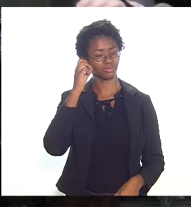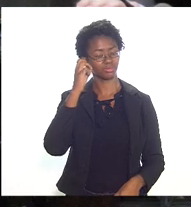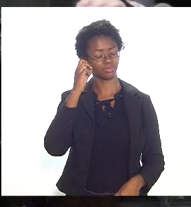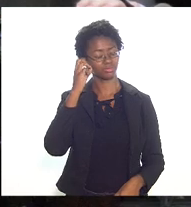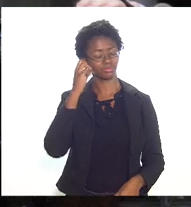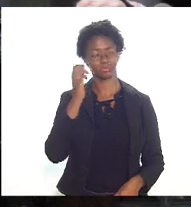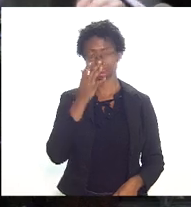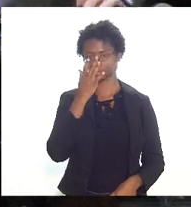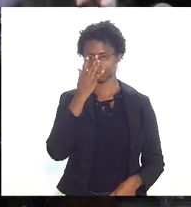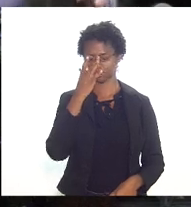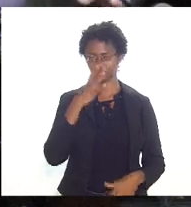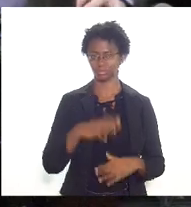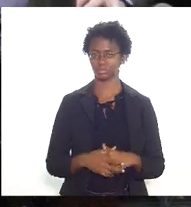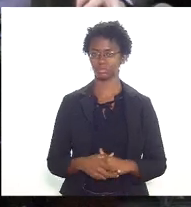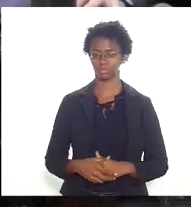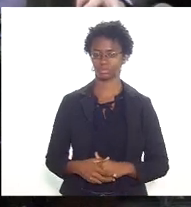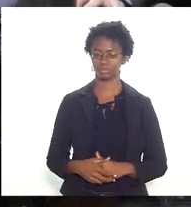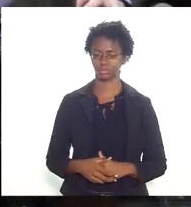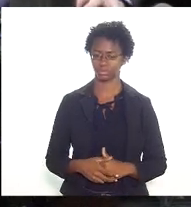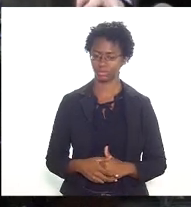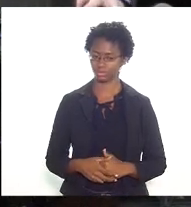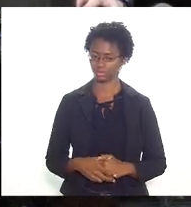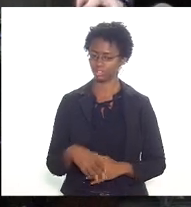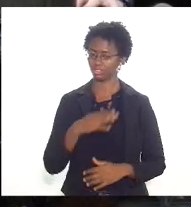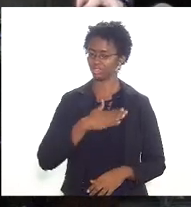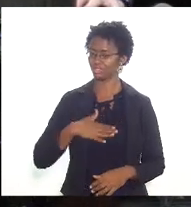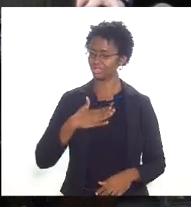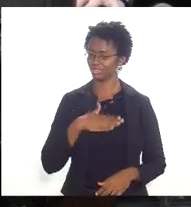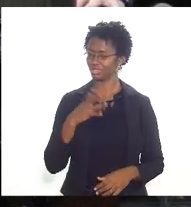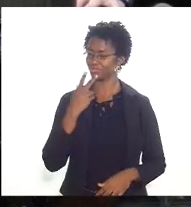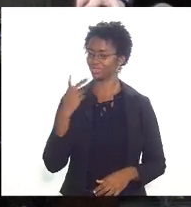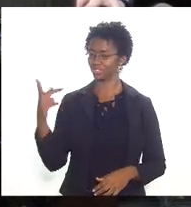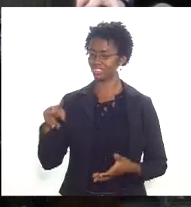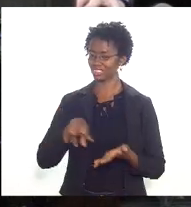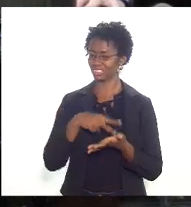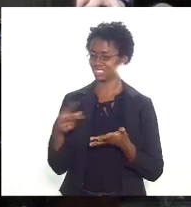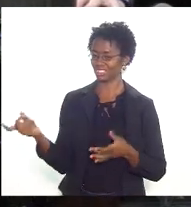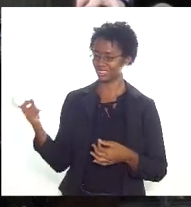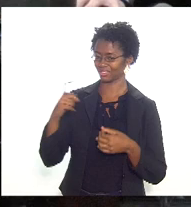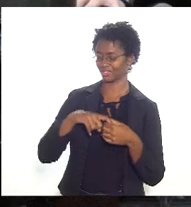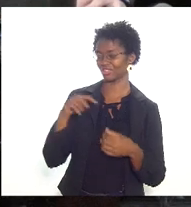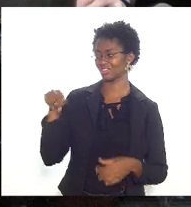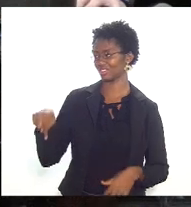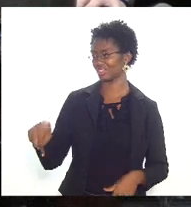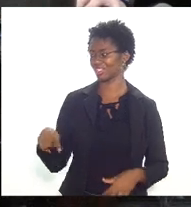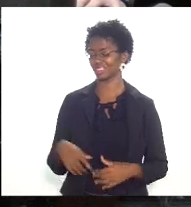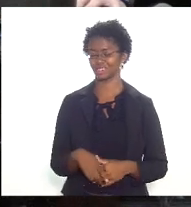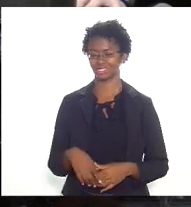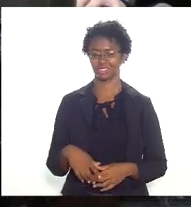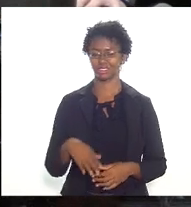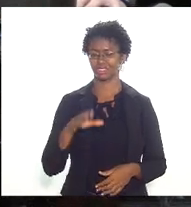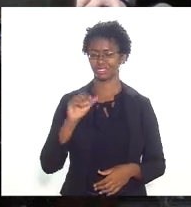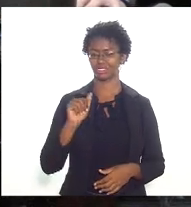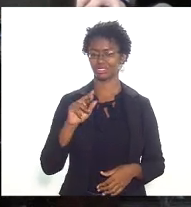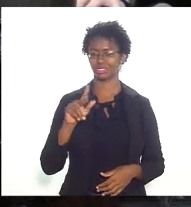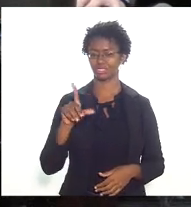de Segurança Pública ações de polícia e gostou tanto que eu falei que era dançarino que ele retornou aqui Carlos Augusto e ele